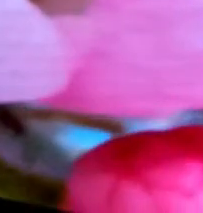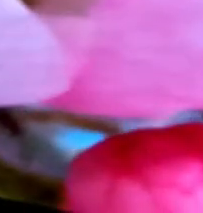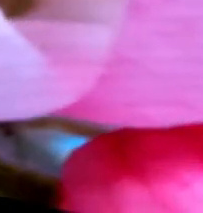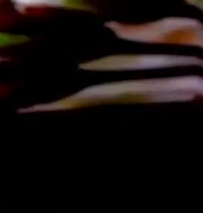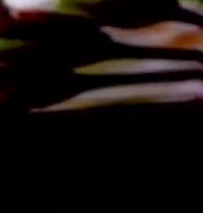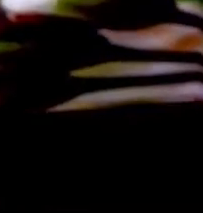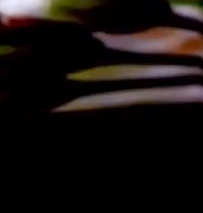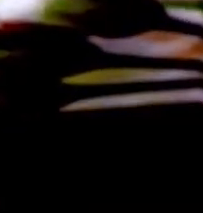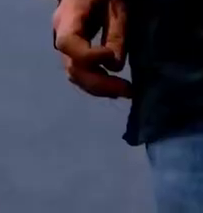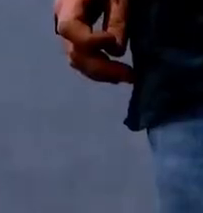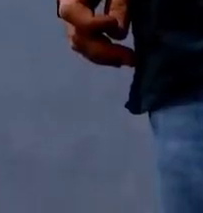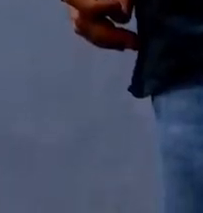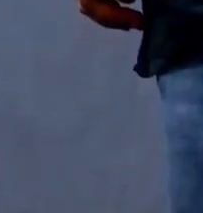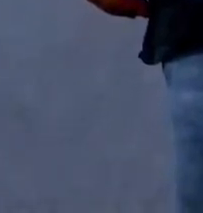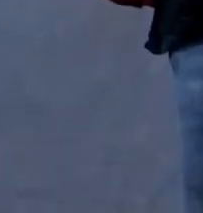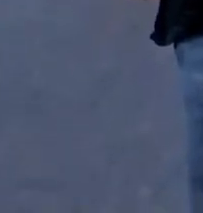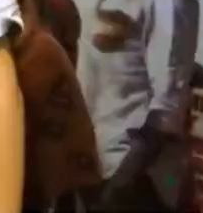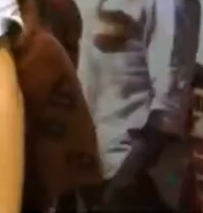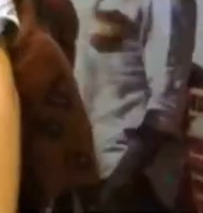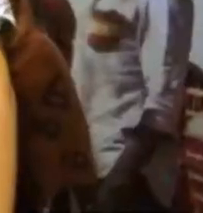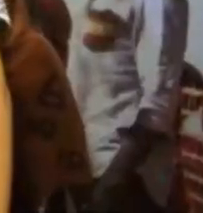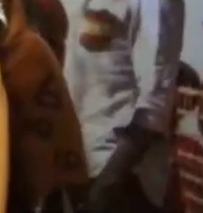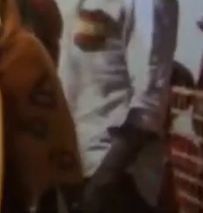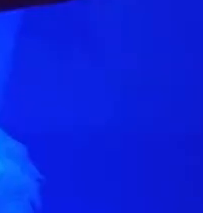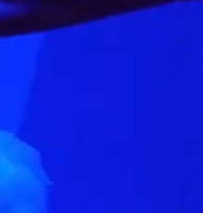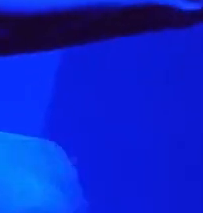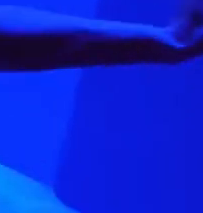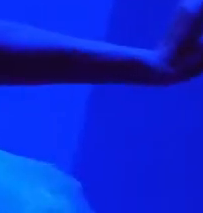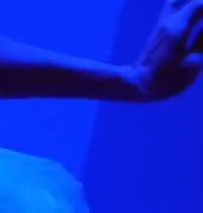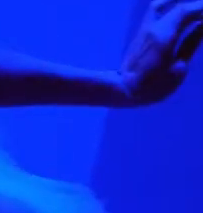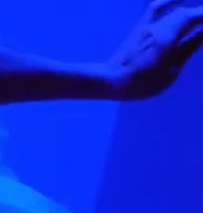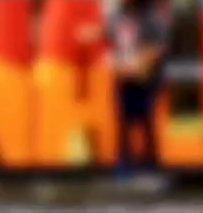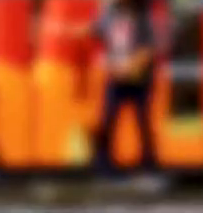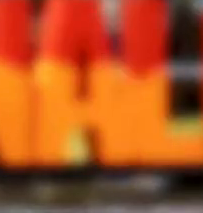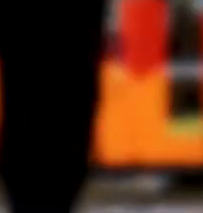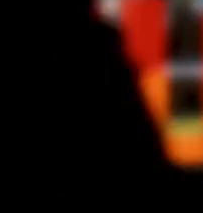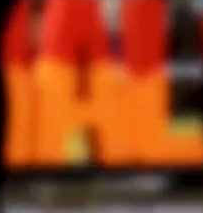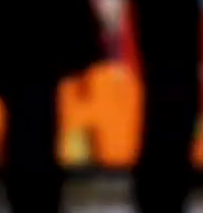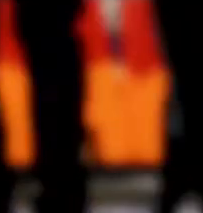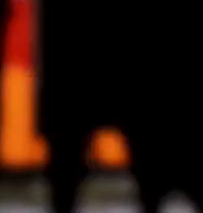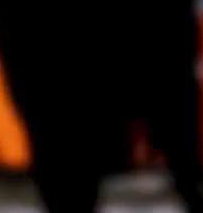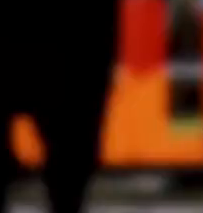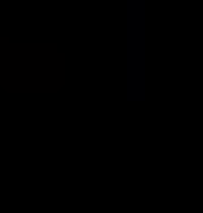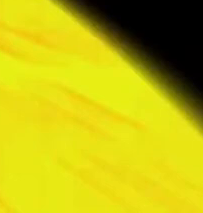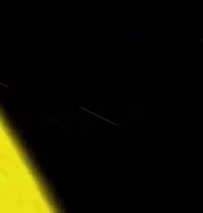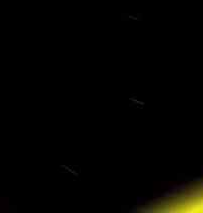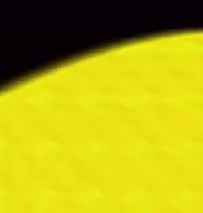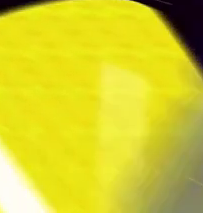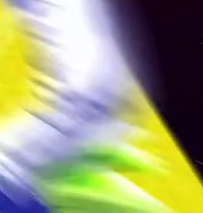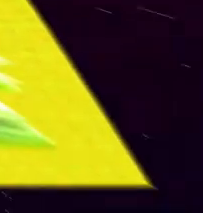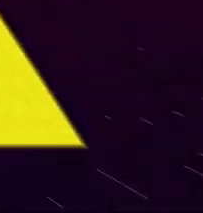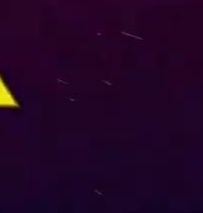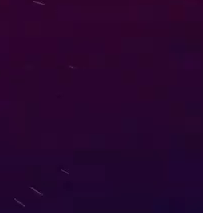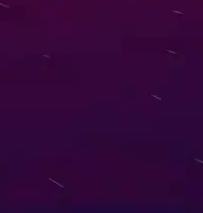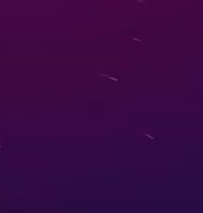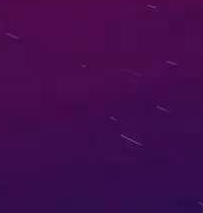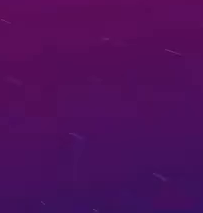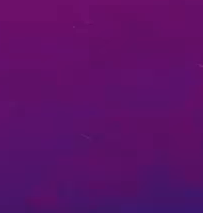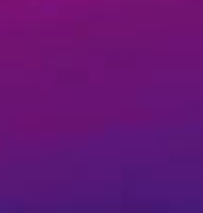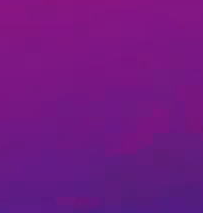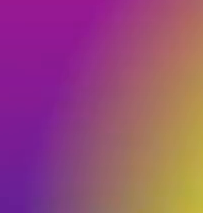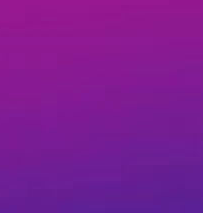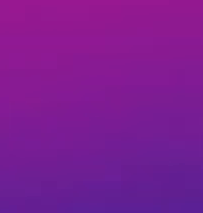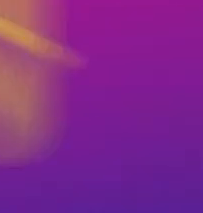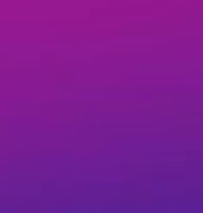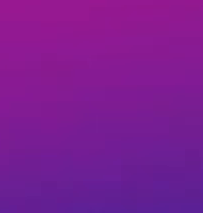a edição especial de 40 anos da Bienal viu ir avançar Suas Emoções Bienal do Livro